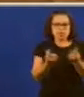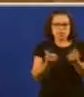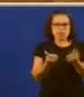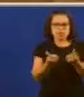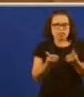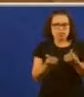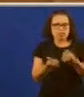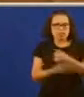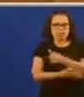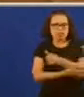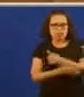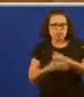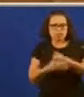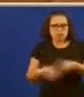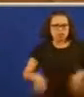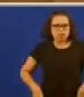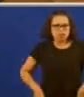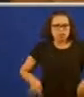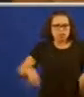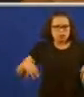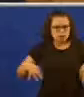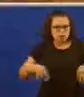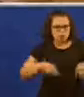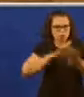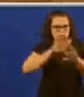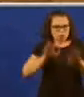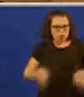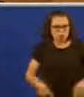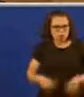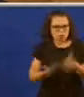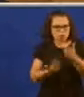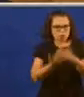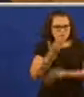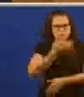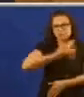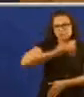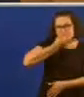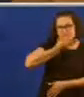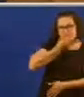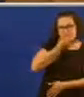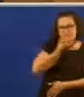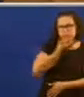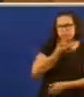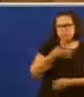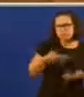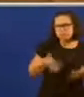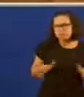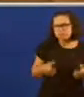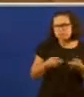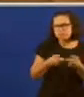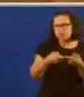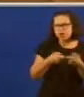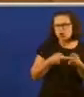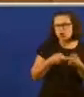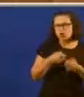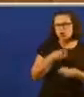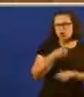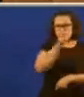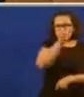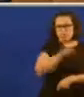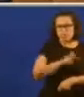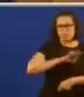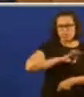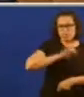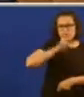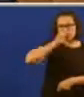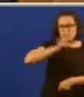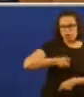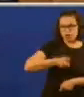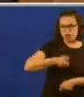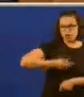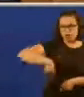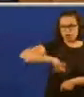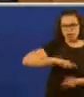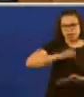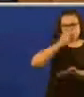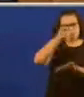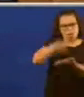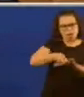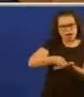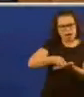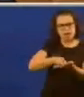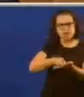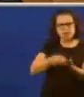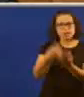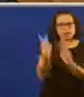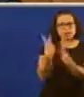a última mensaxe coa que vostede pregoa. Pero o certo, señor Feijó, é que os galegos e galegas onde pagamos os nosos impostos é